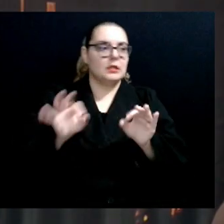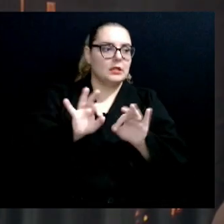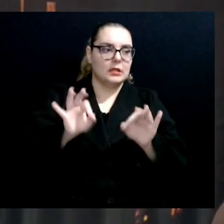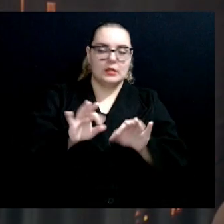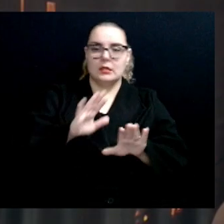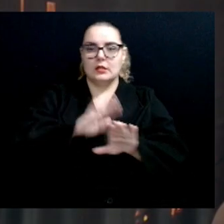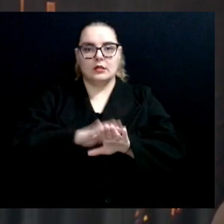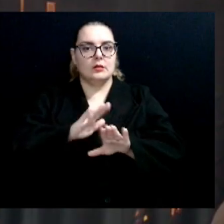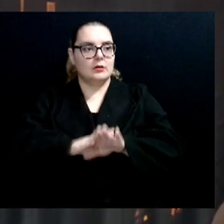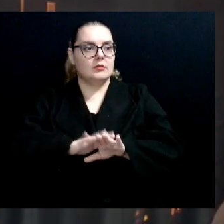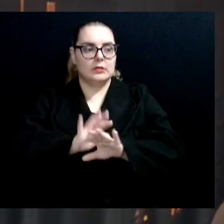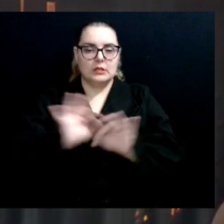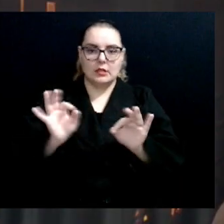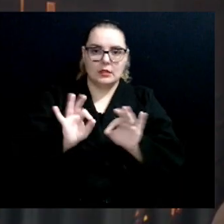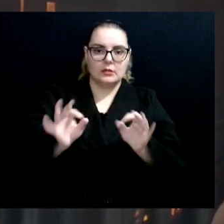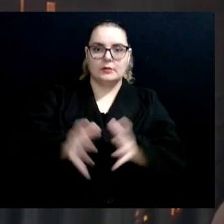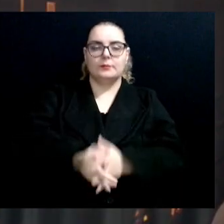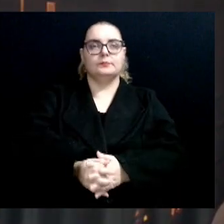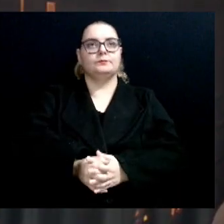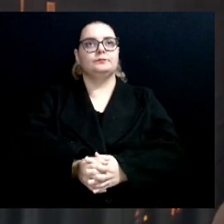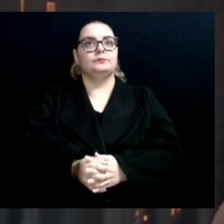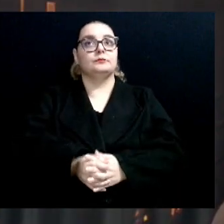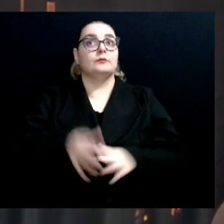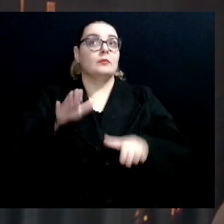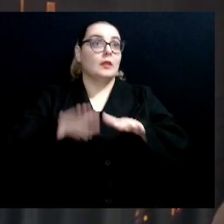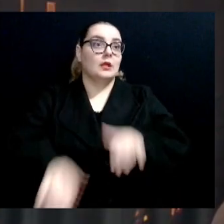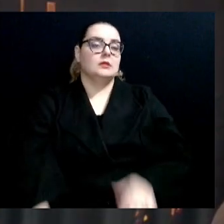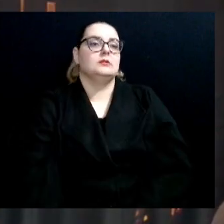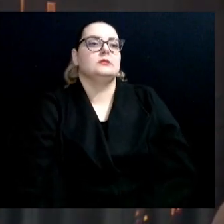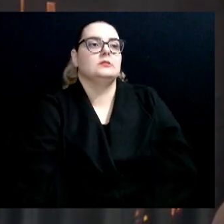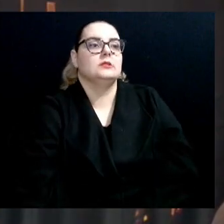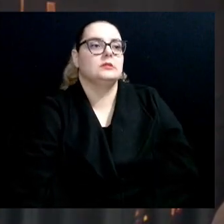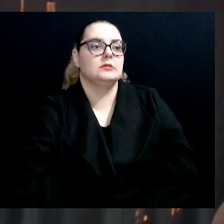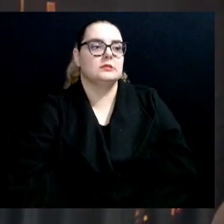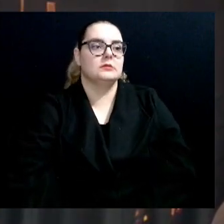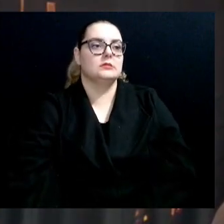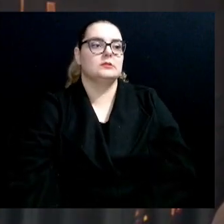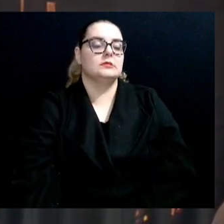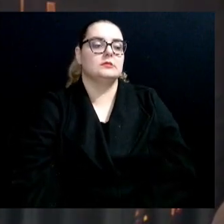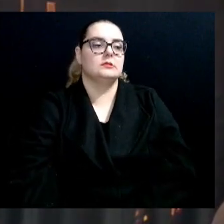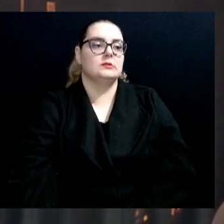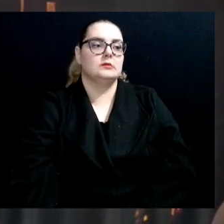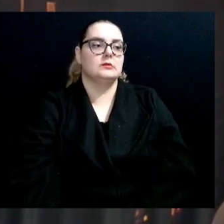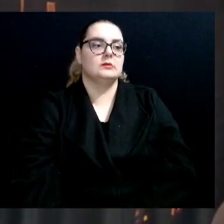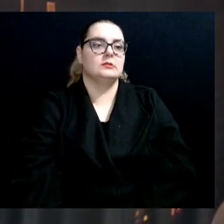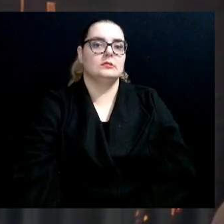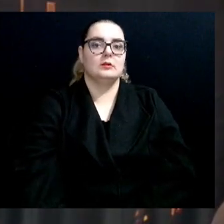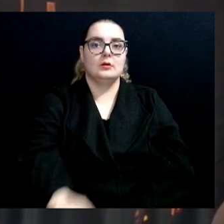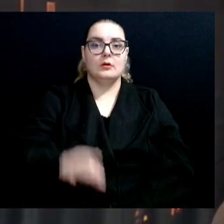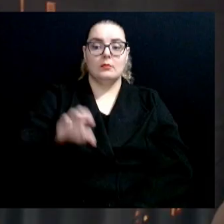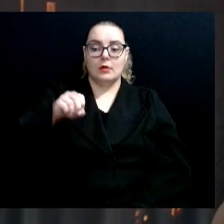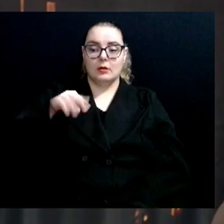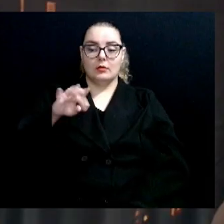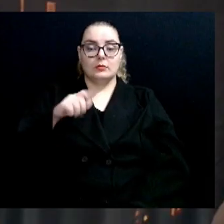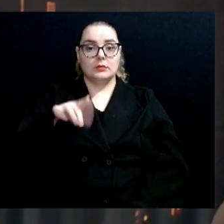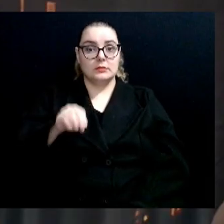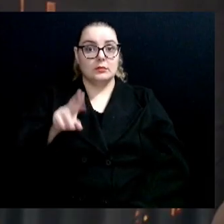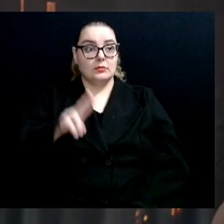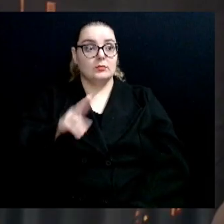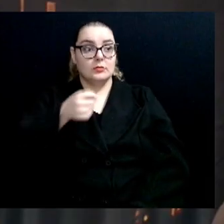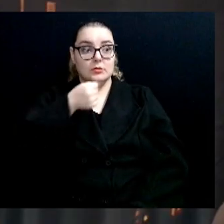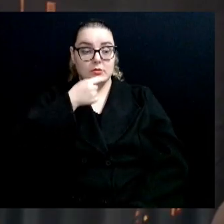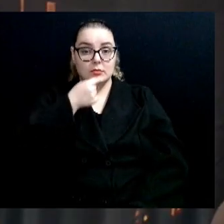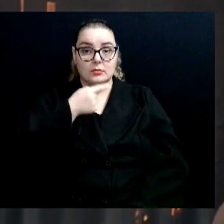né? Muitas vezes até uma contenção, o uso de medicação para que esse idoso não